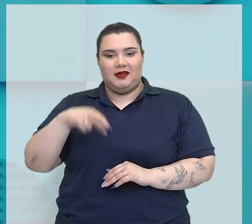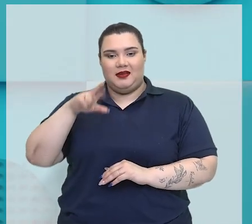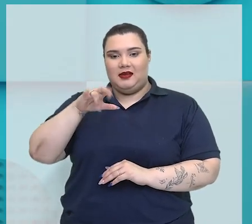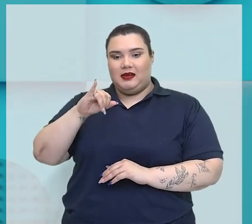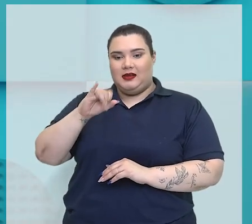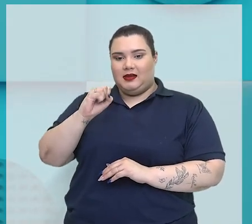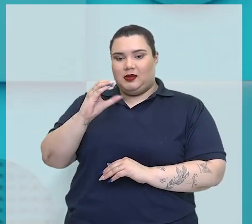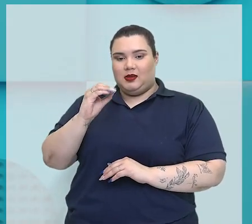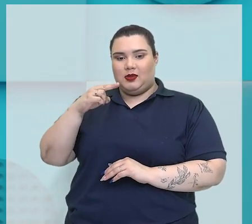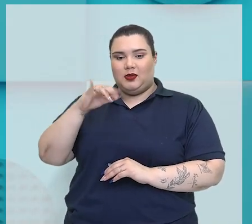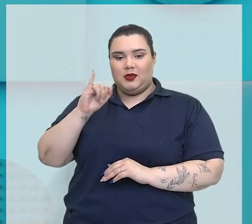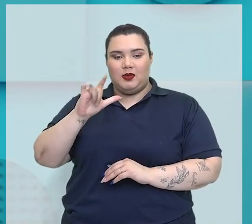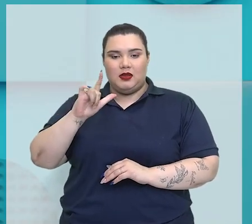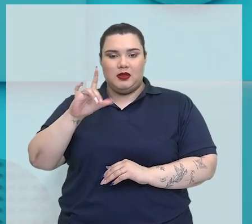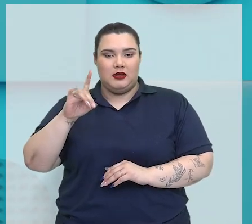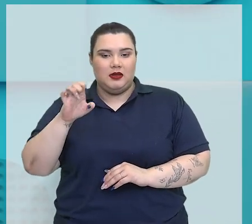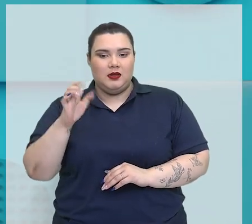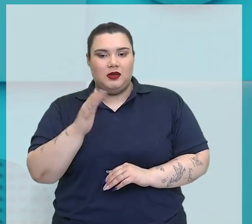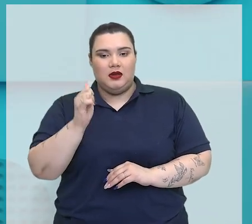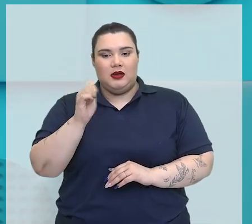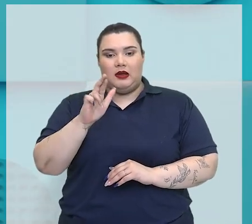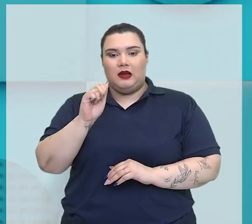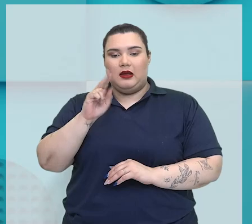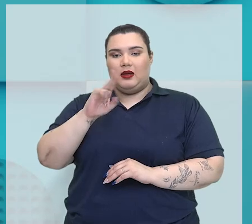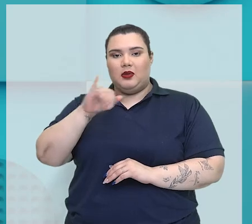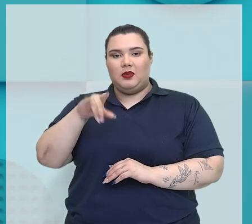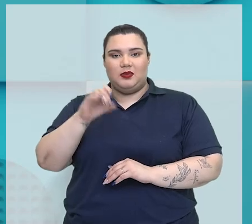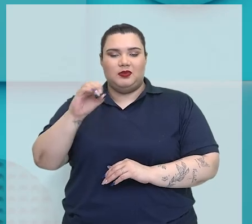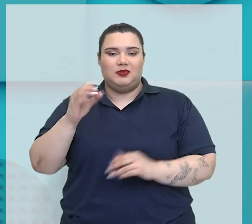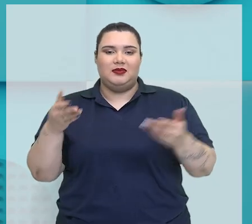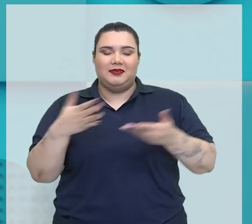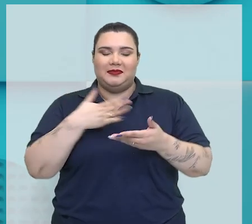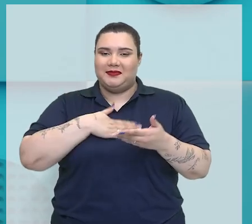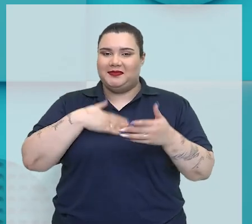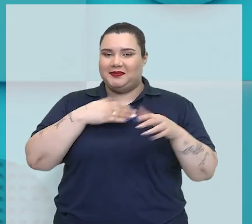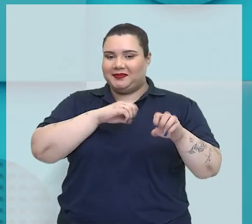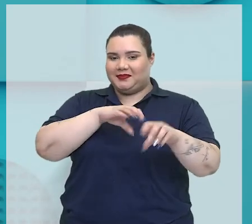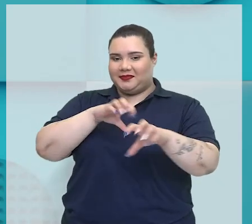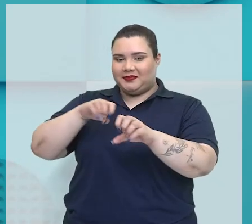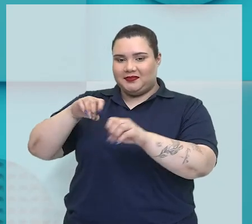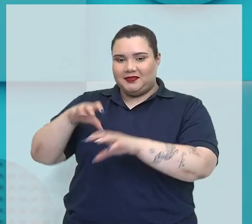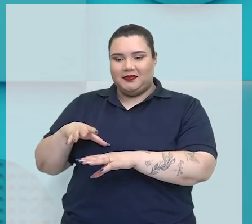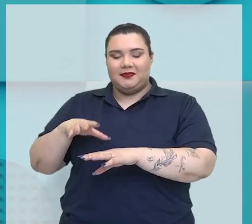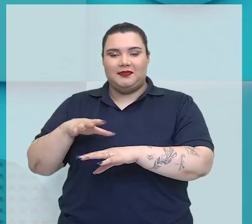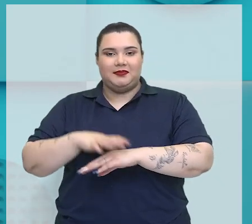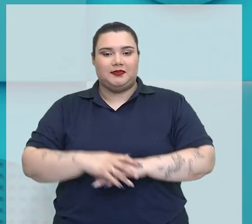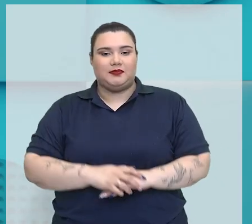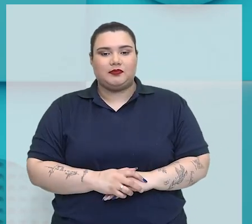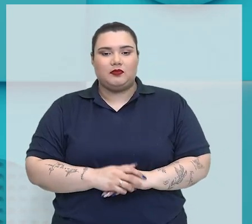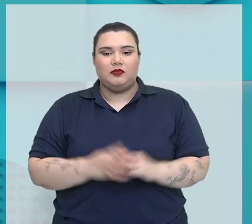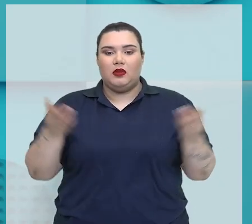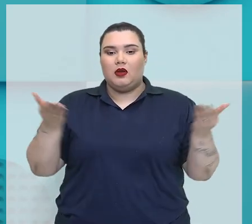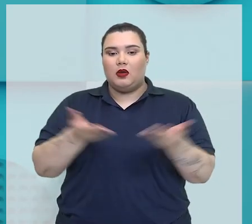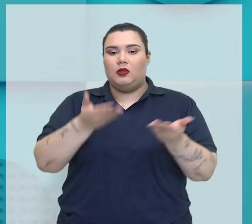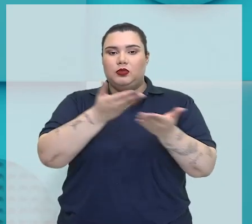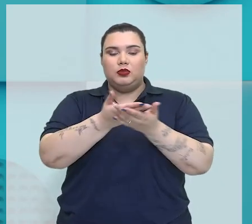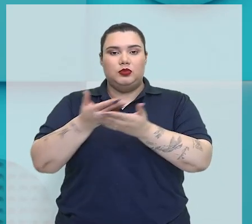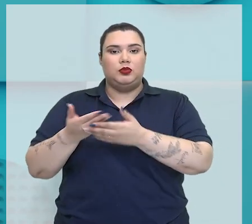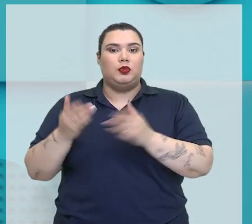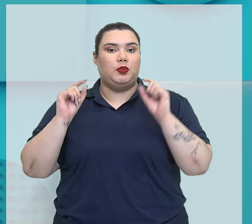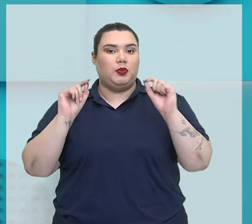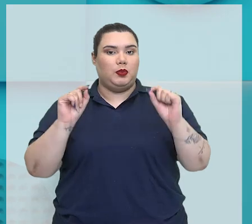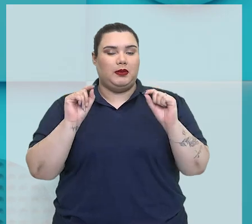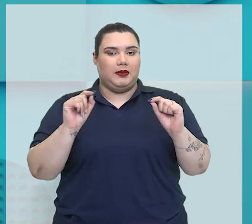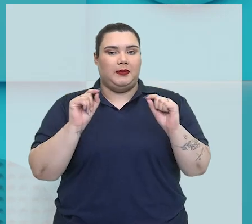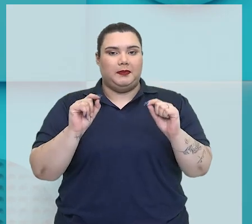professora Risonilde Araújo e é um prazer enorme estar com vocês, para mais uma aula. Vamos conhecer o